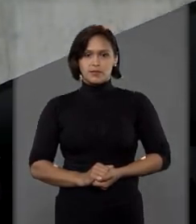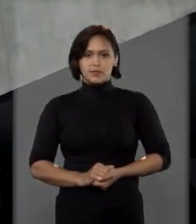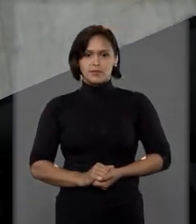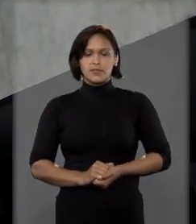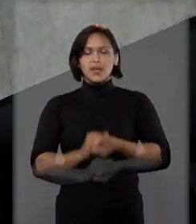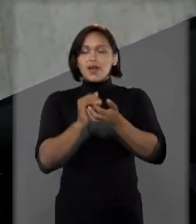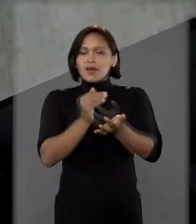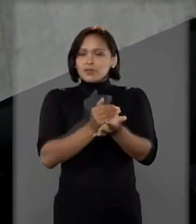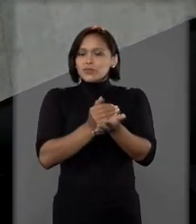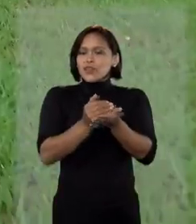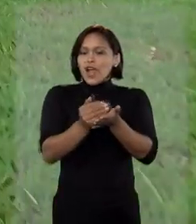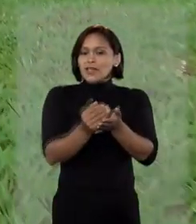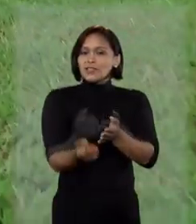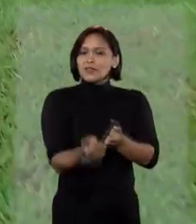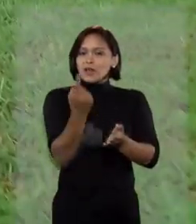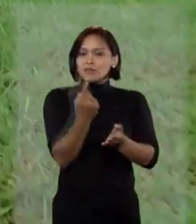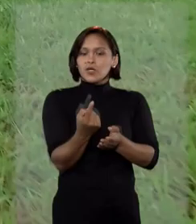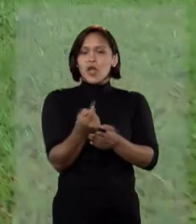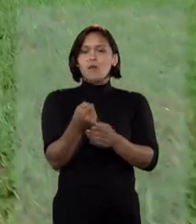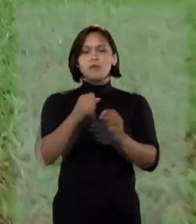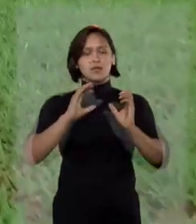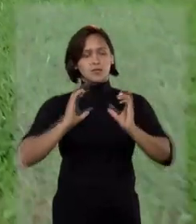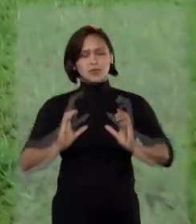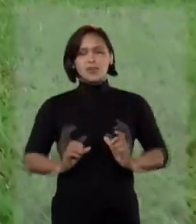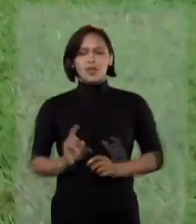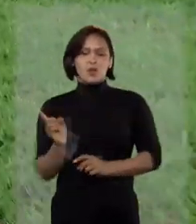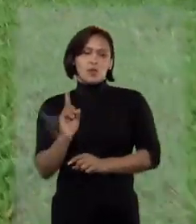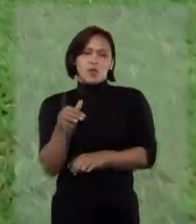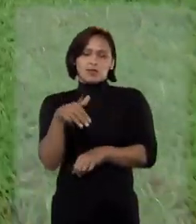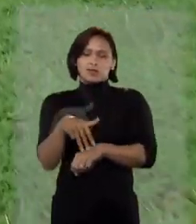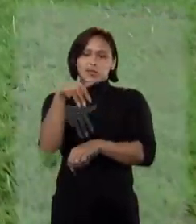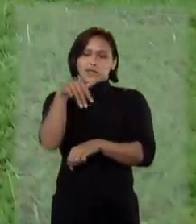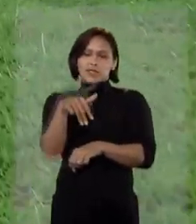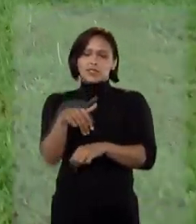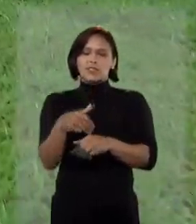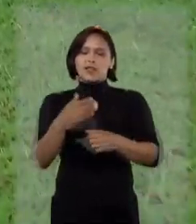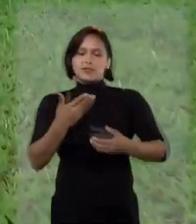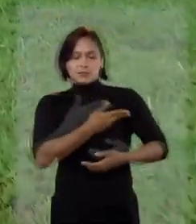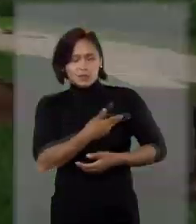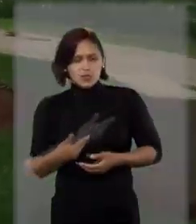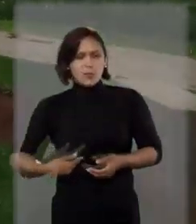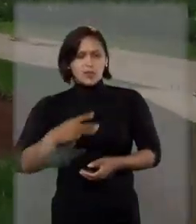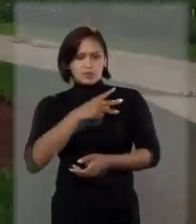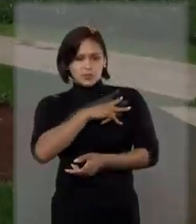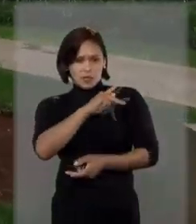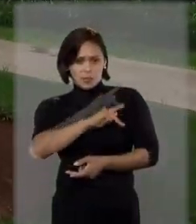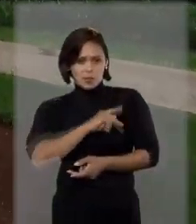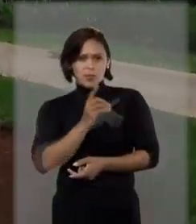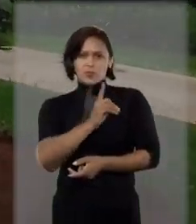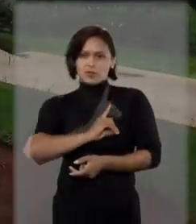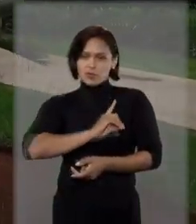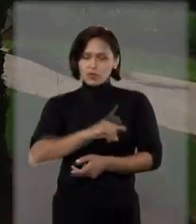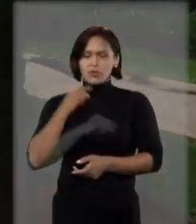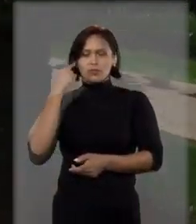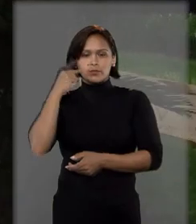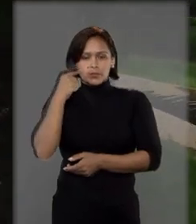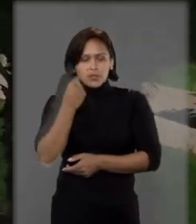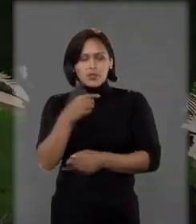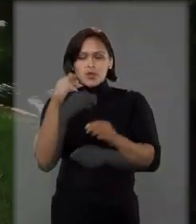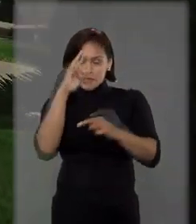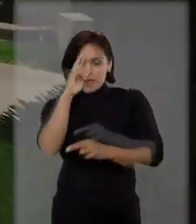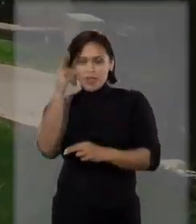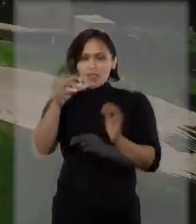A iniciativa é exclusiva para o cidadão. Não vale para magistrados, membros do Ministério Público, defensoria, advocacia,